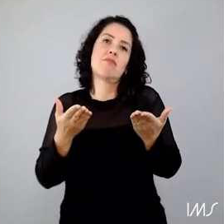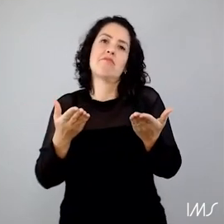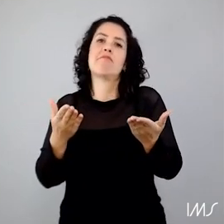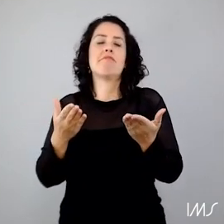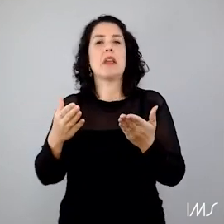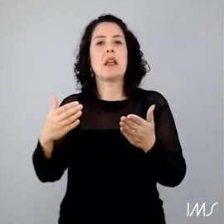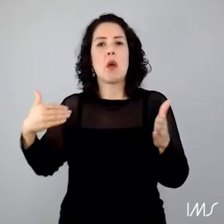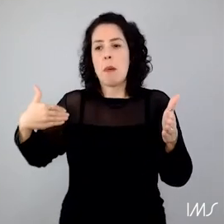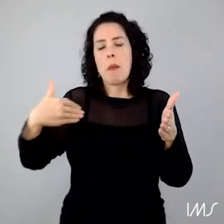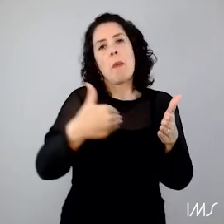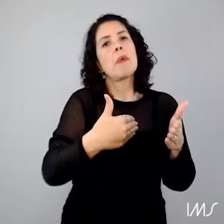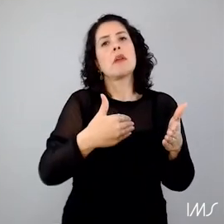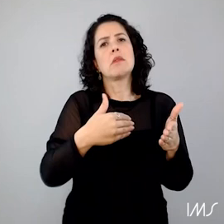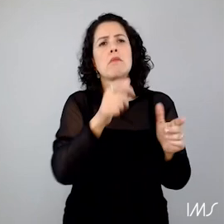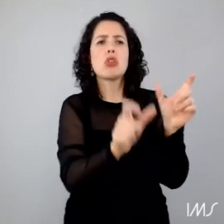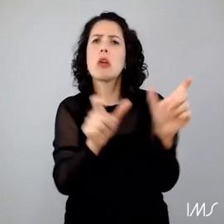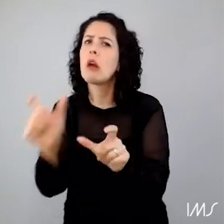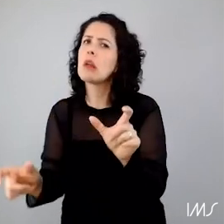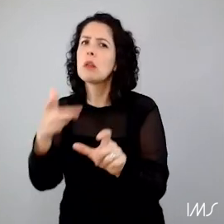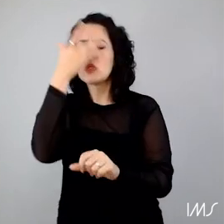todo. É isso.